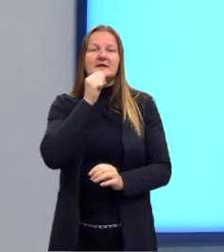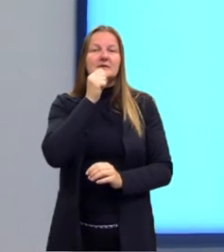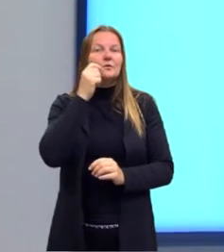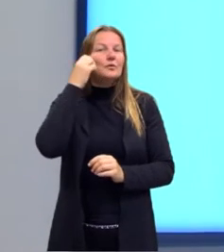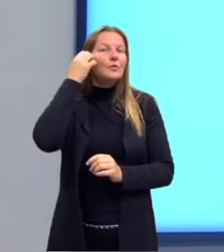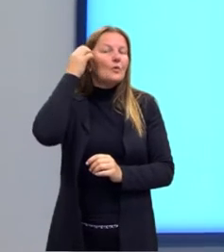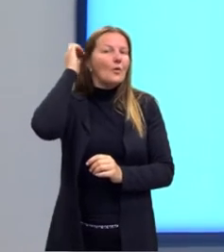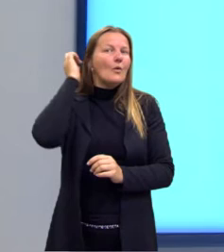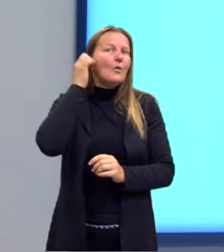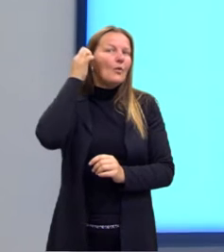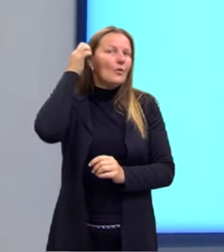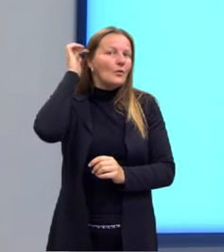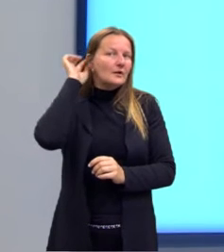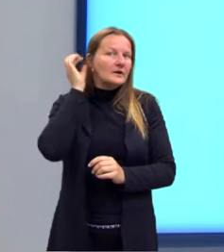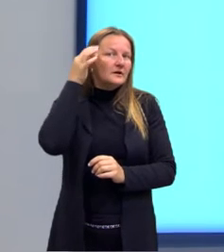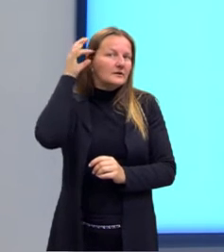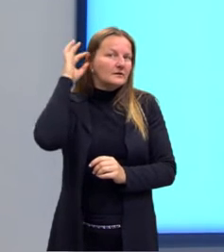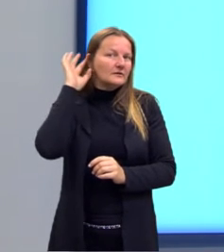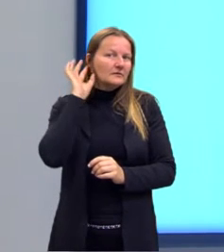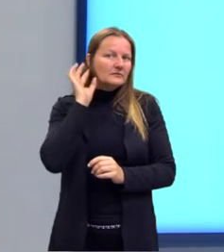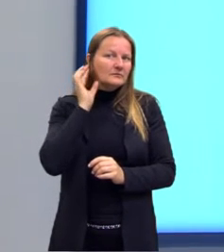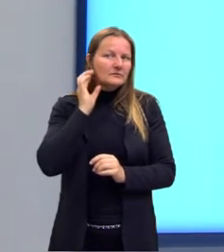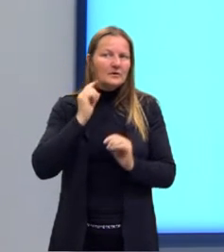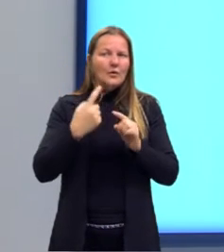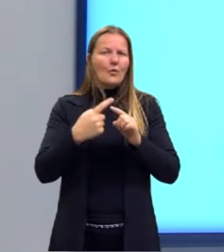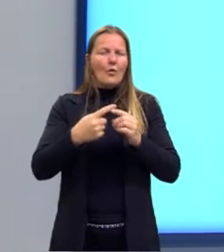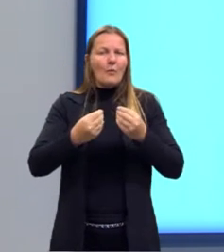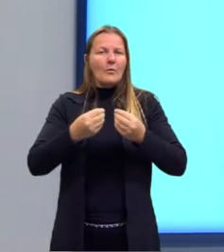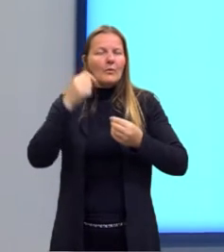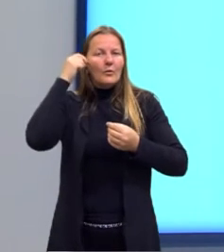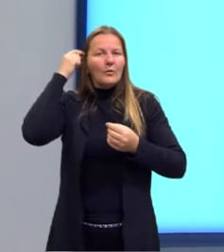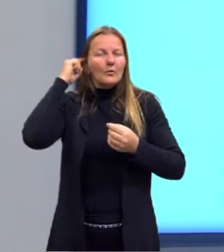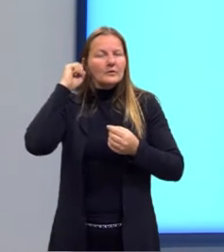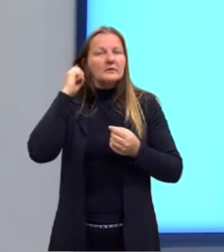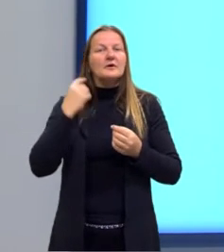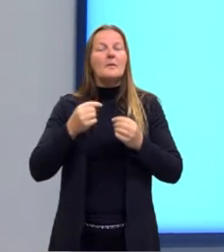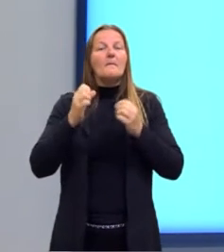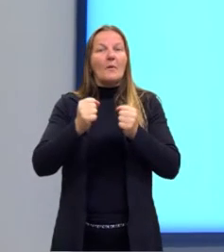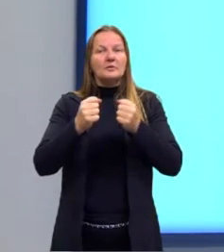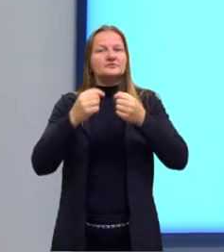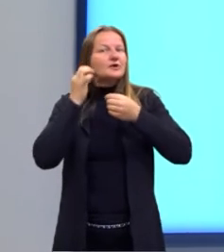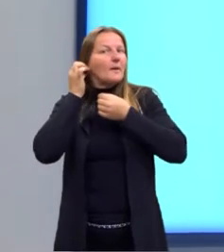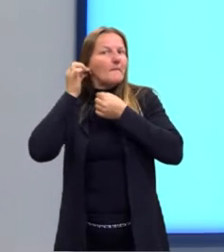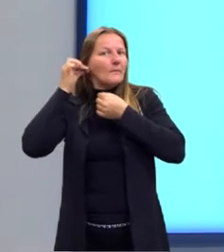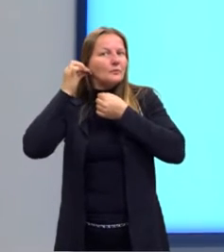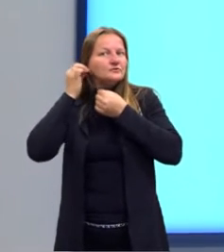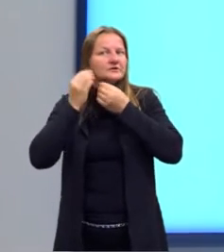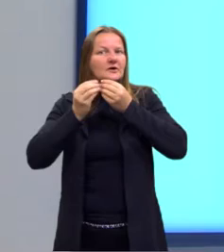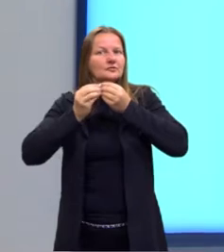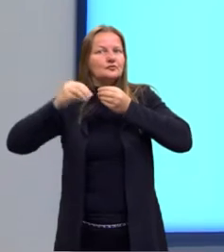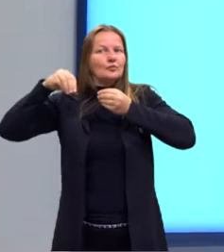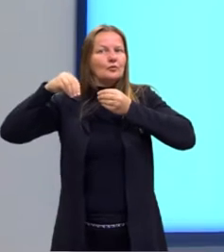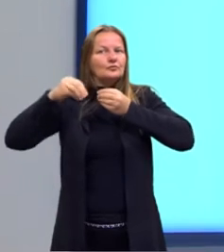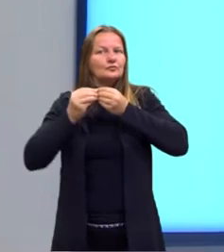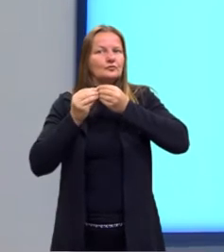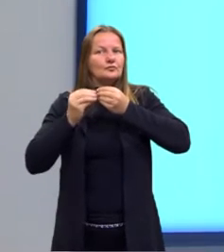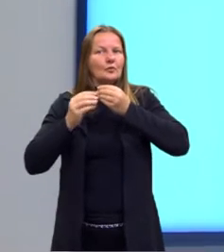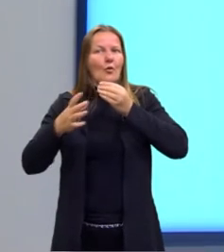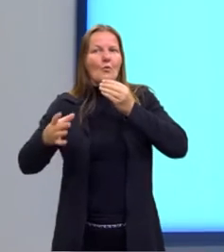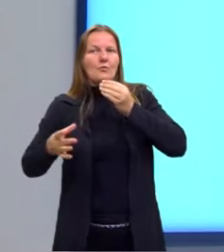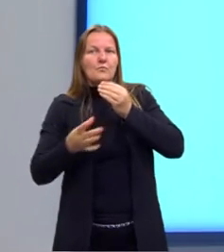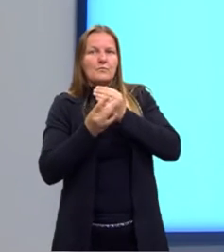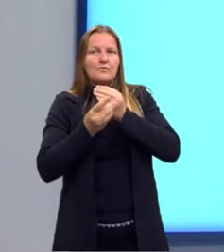lobo da orelha ou Lobo é preso olhar solto aqui nessa imagem aqui